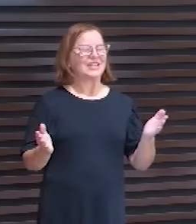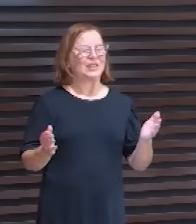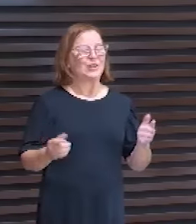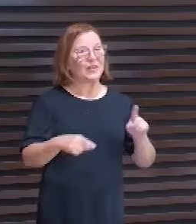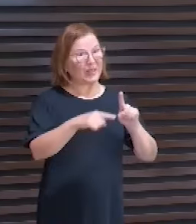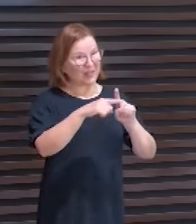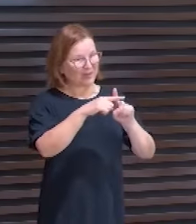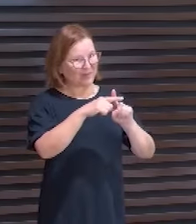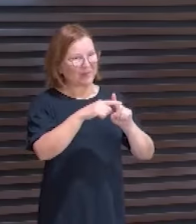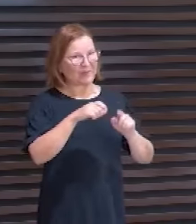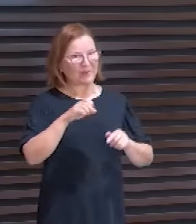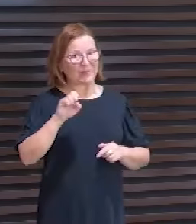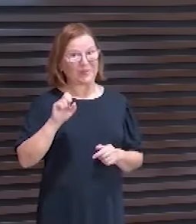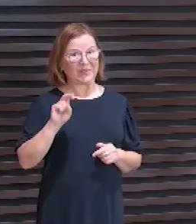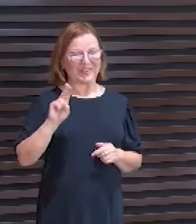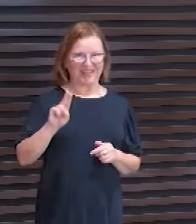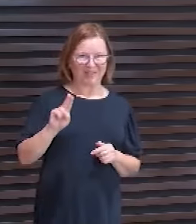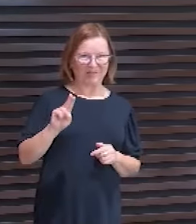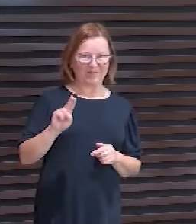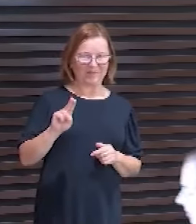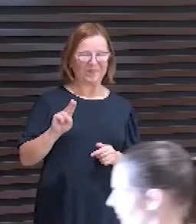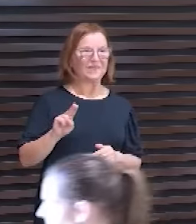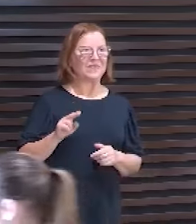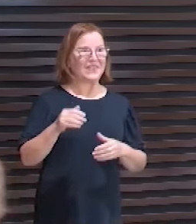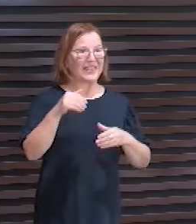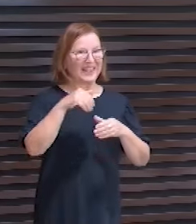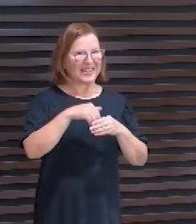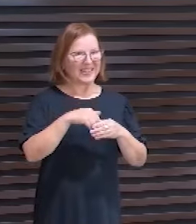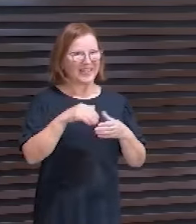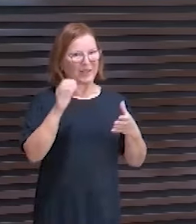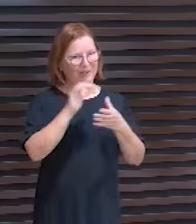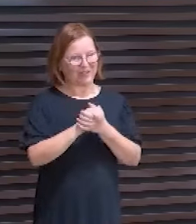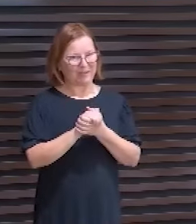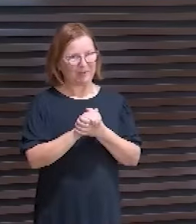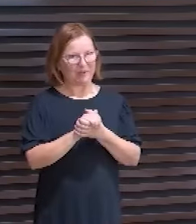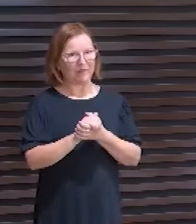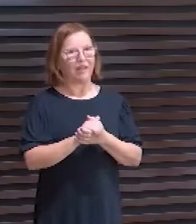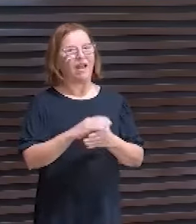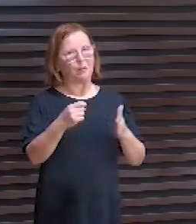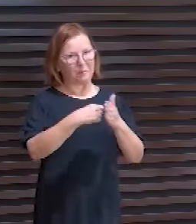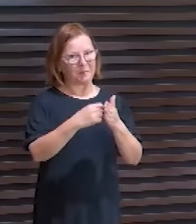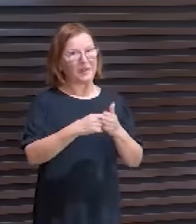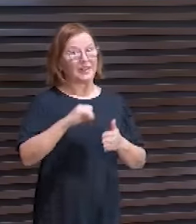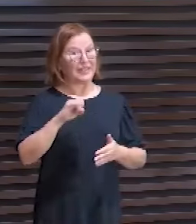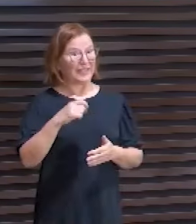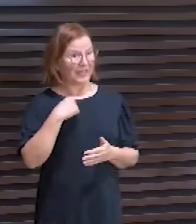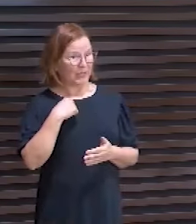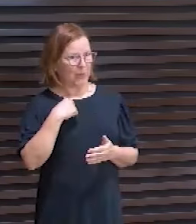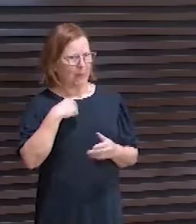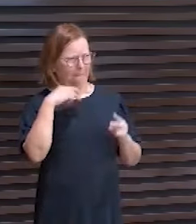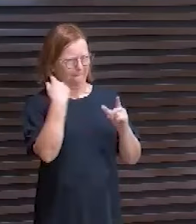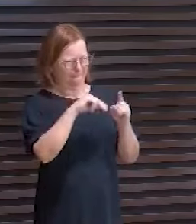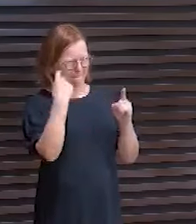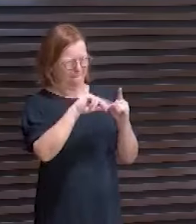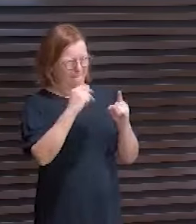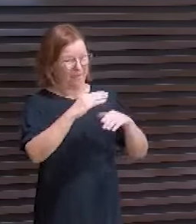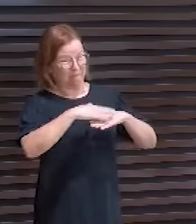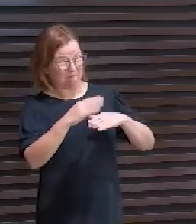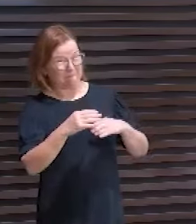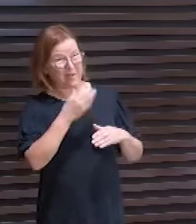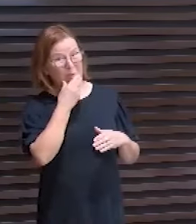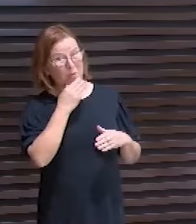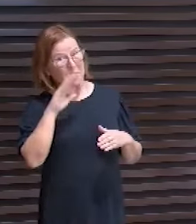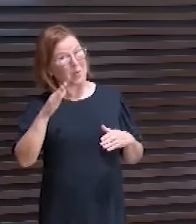já veio me perguntar se eu vou bater mais nos homens ou nas mulheres Depende a